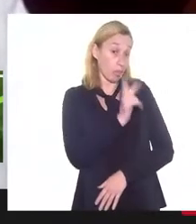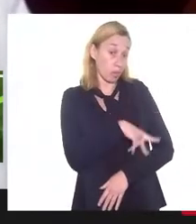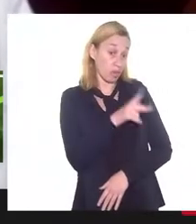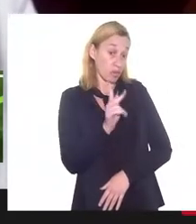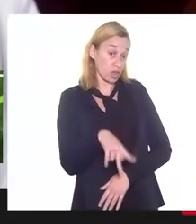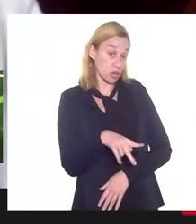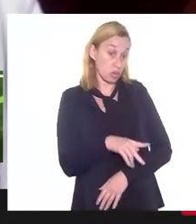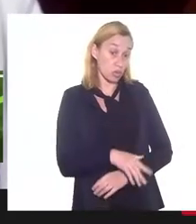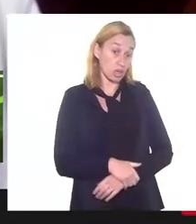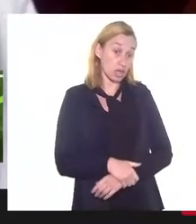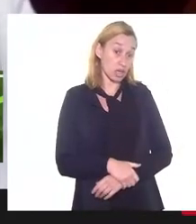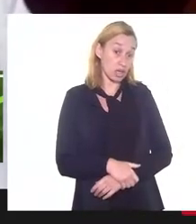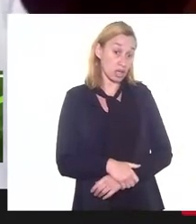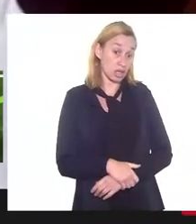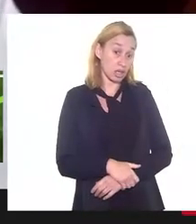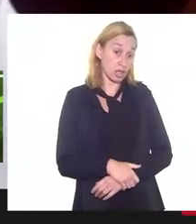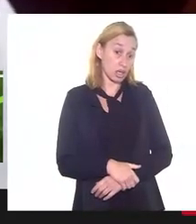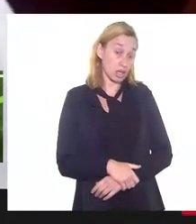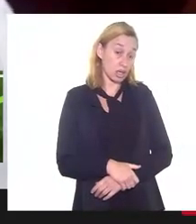professora de...